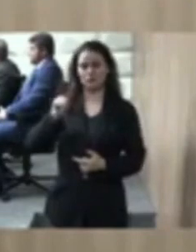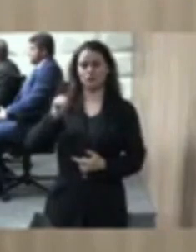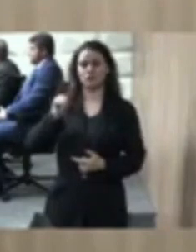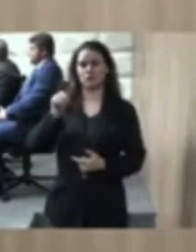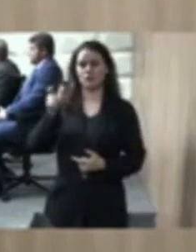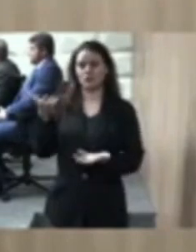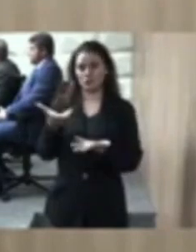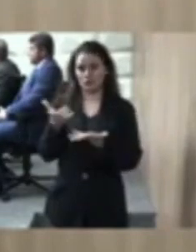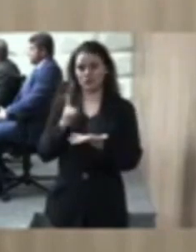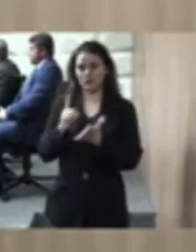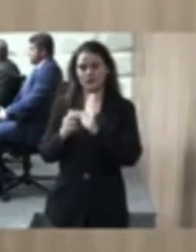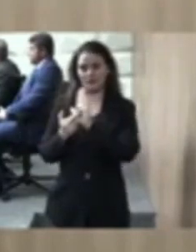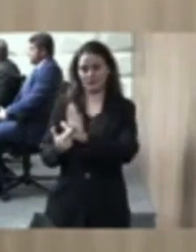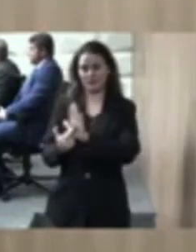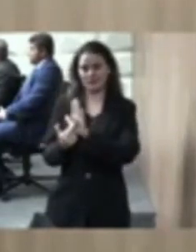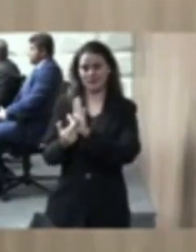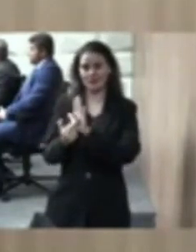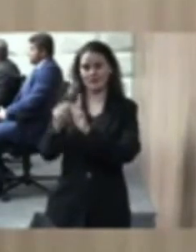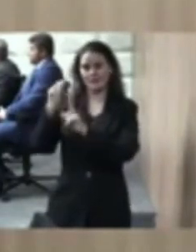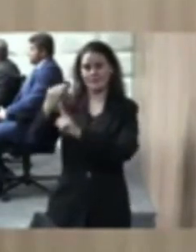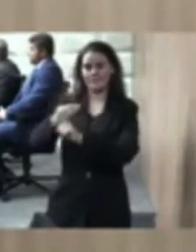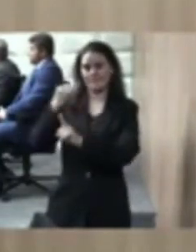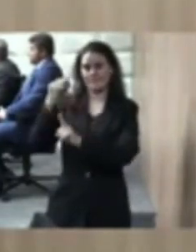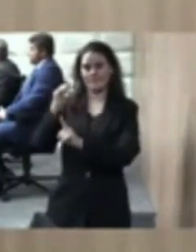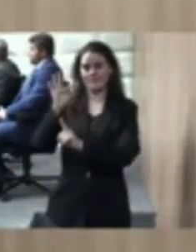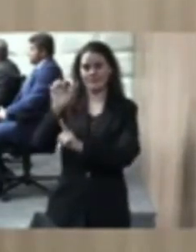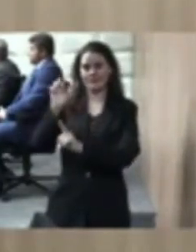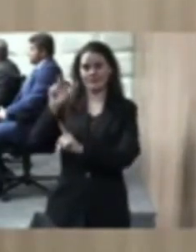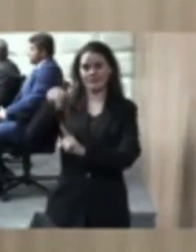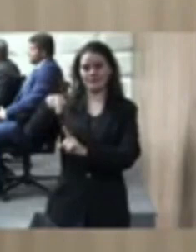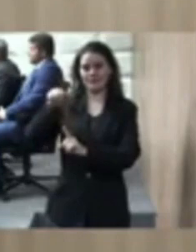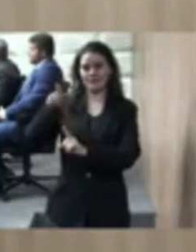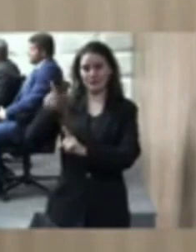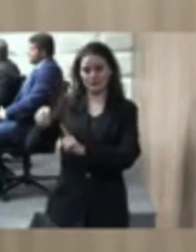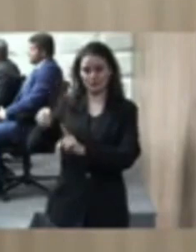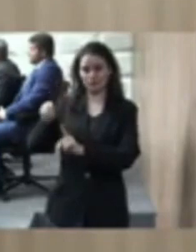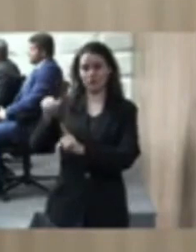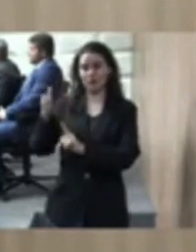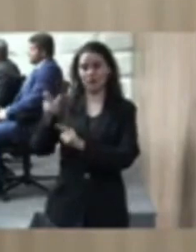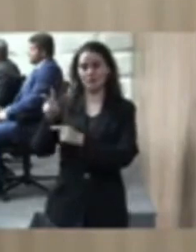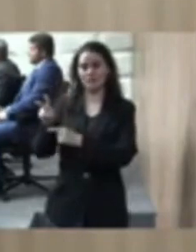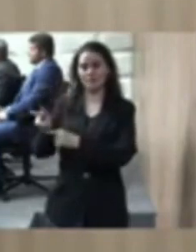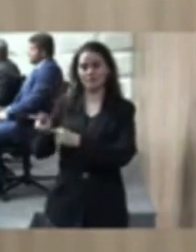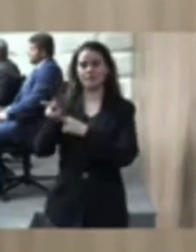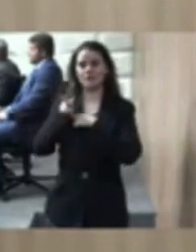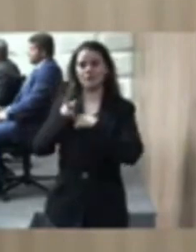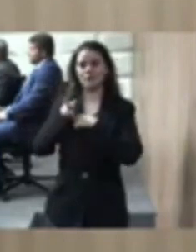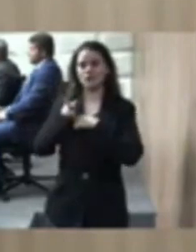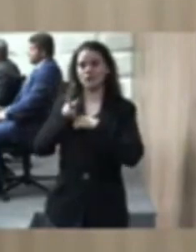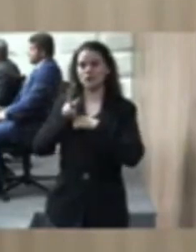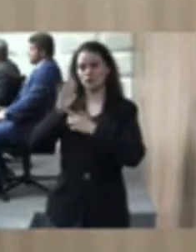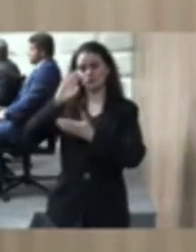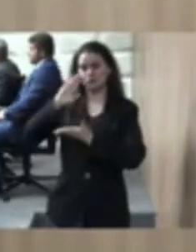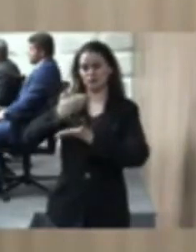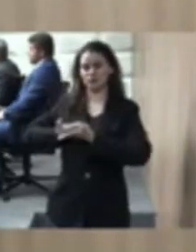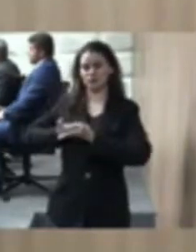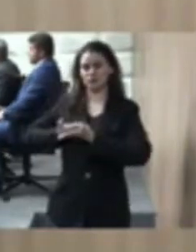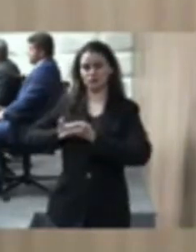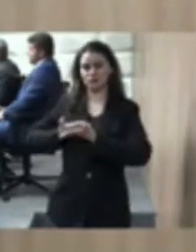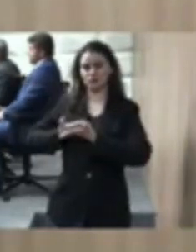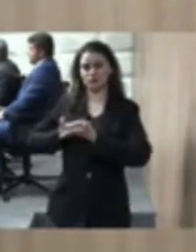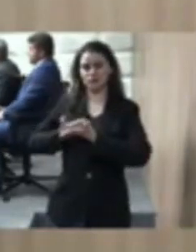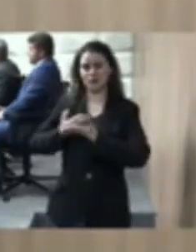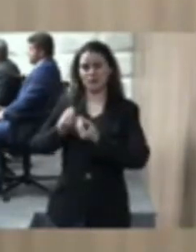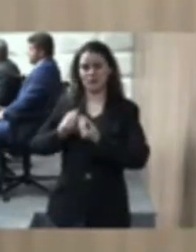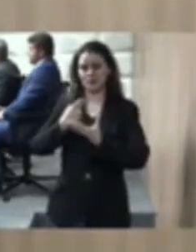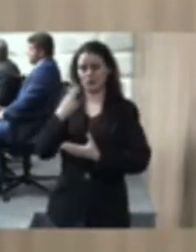presença, representando o Tribunal de Justiça, o desembargador Fernando Ximenes, o qual emprestou toda a sua credibilidade para